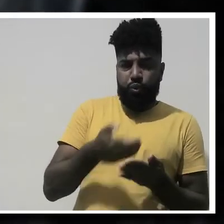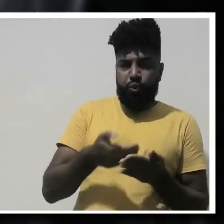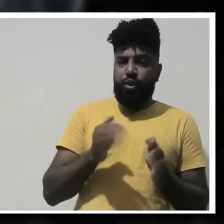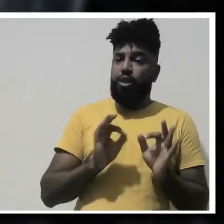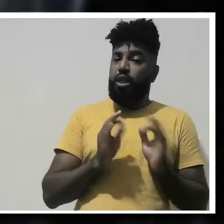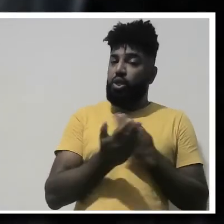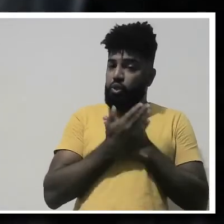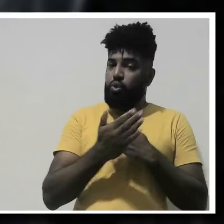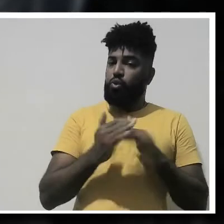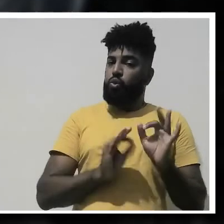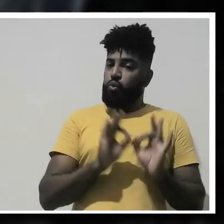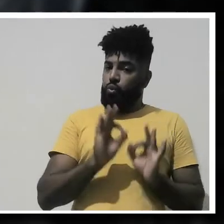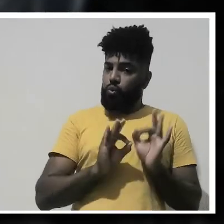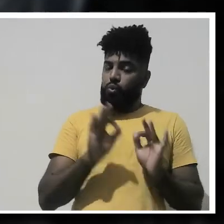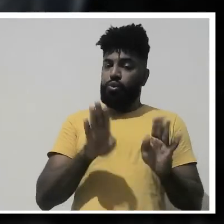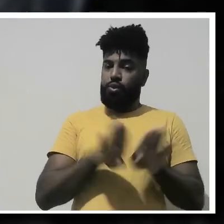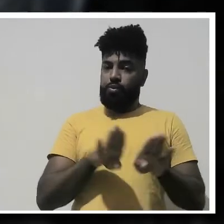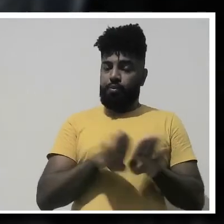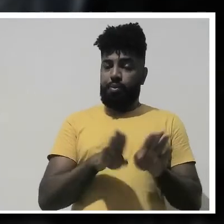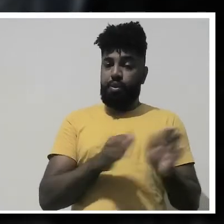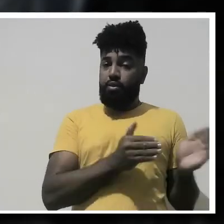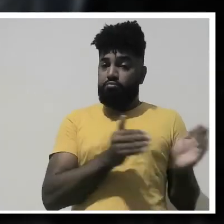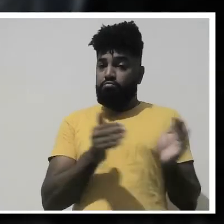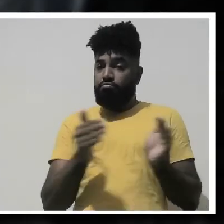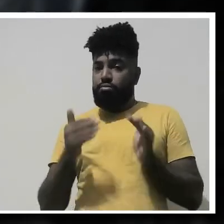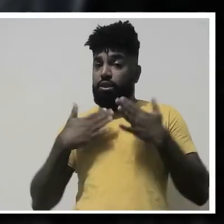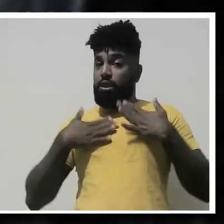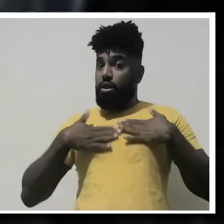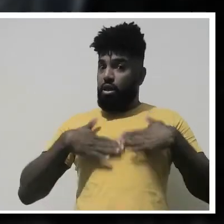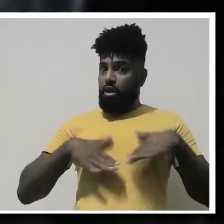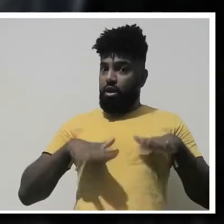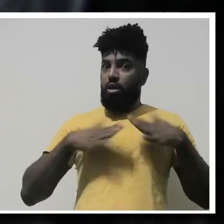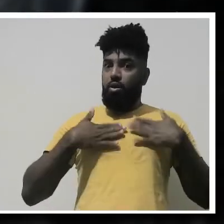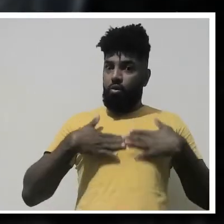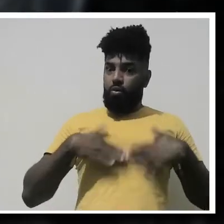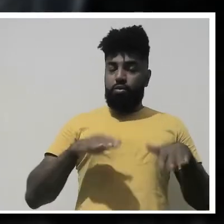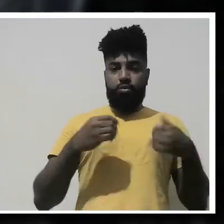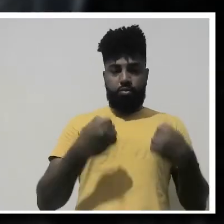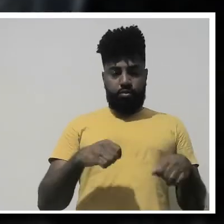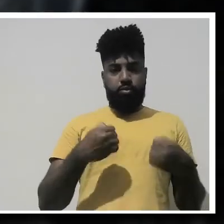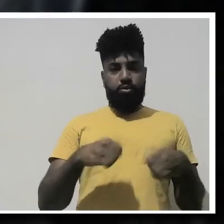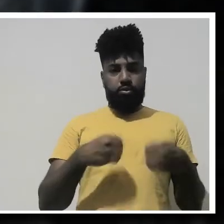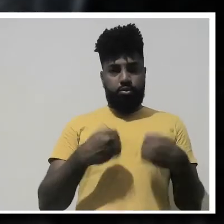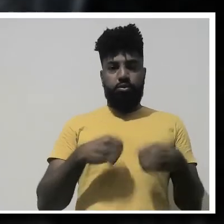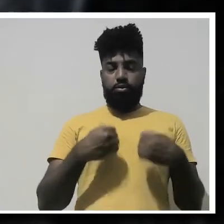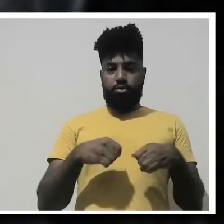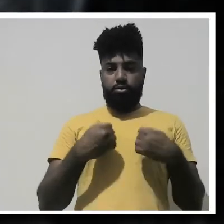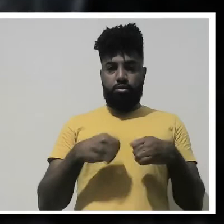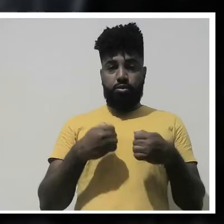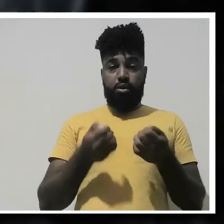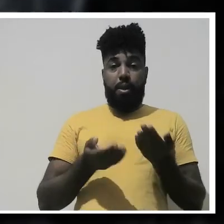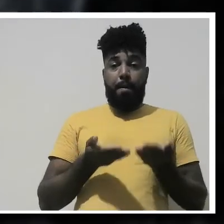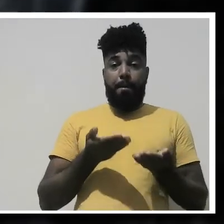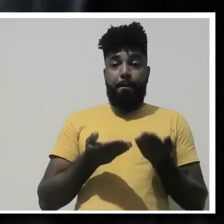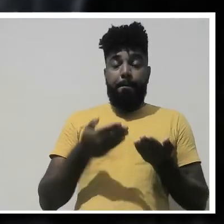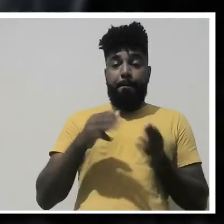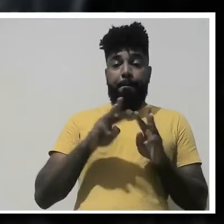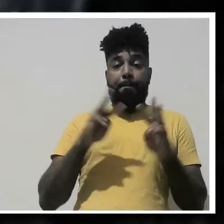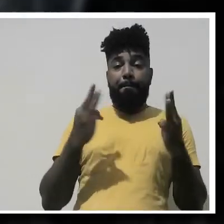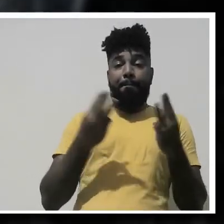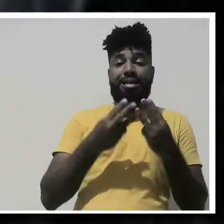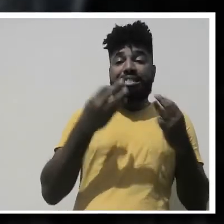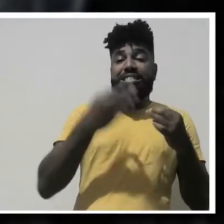ajuda bastante também a dosar bem nesse processo. Esse procedimento precisa ser feito com muita paciência, viu? Porque senão você acaba passando da